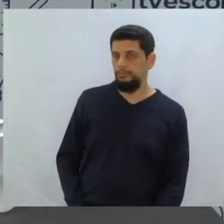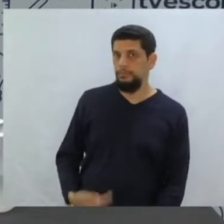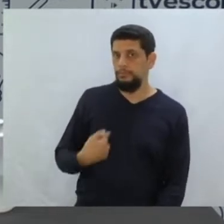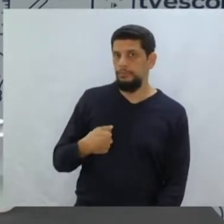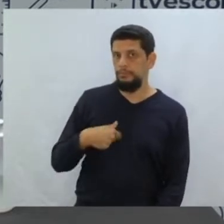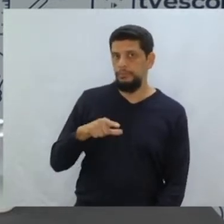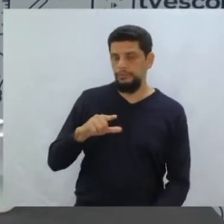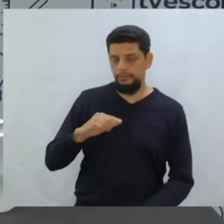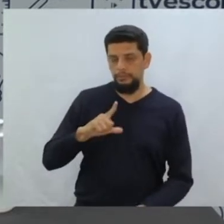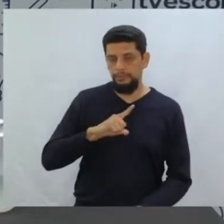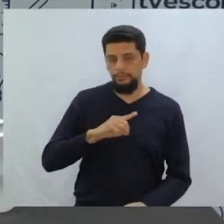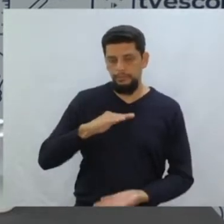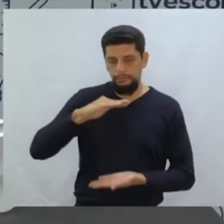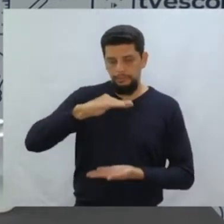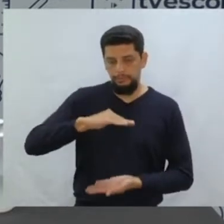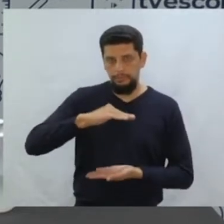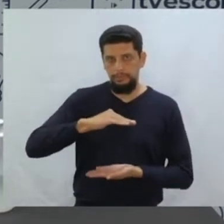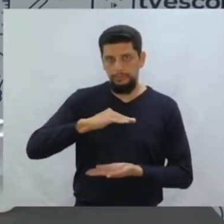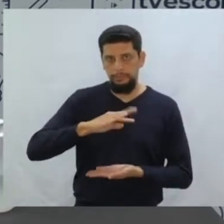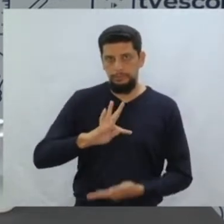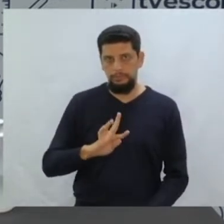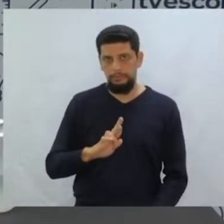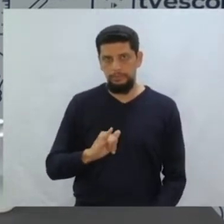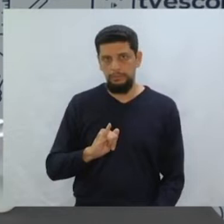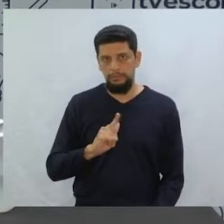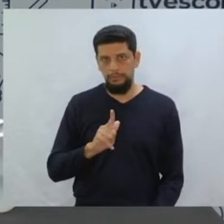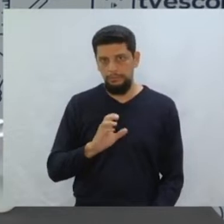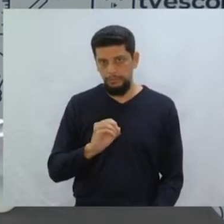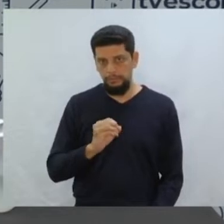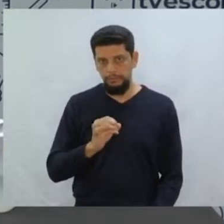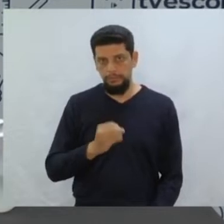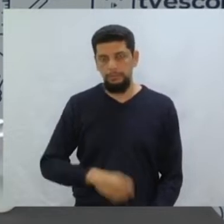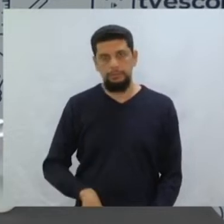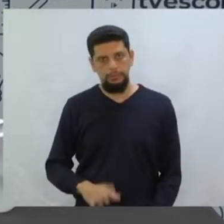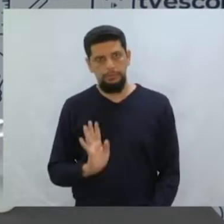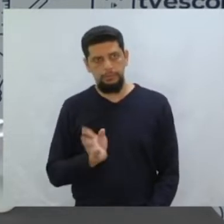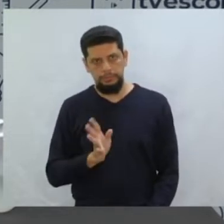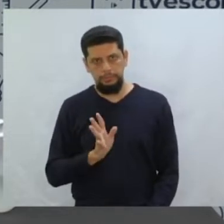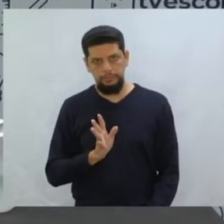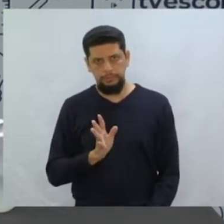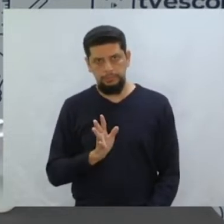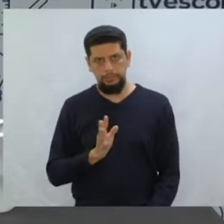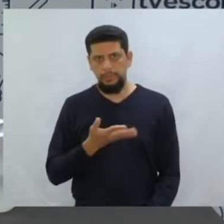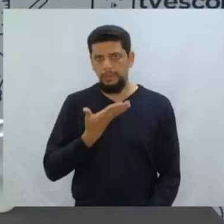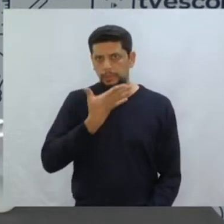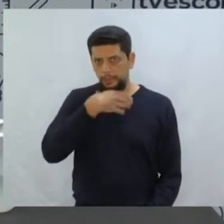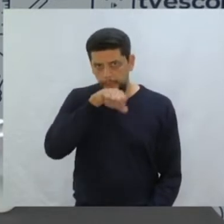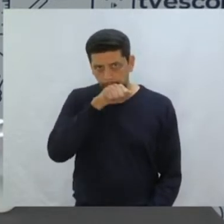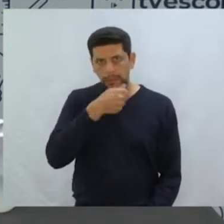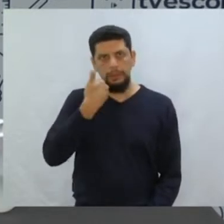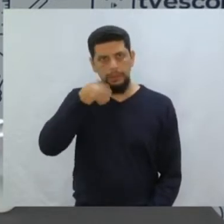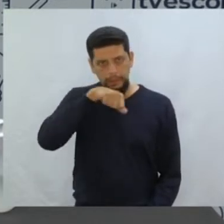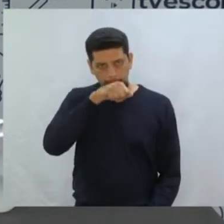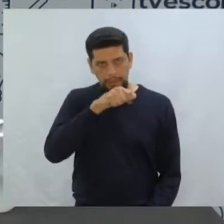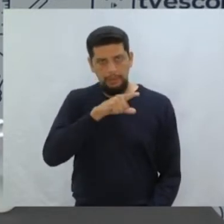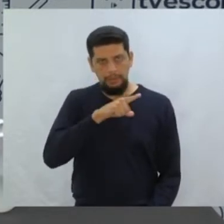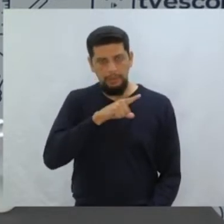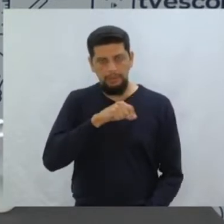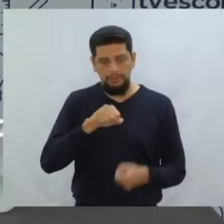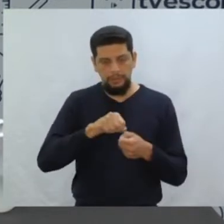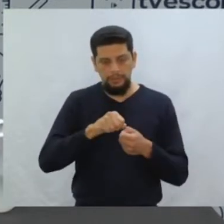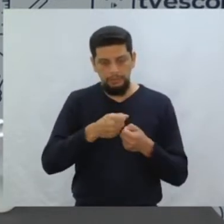a farinha de trigo. Olha só. Vocês já devem conhecer também, a família de vocês deve ter em casa,